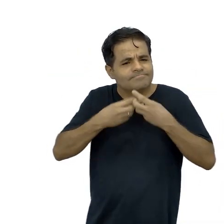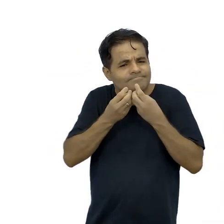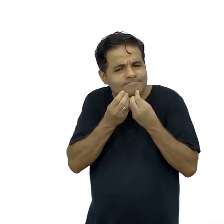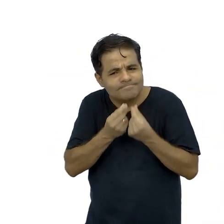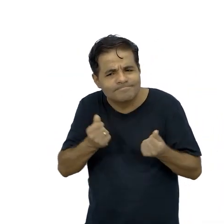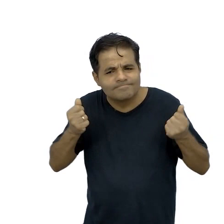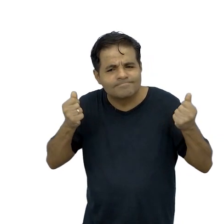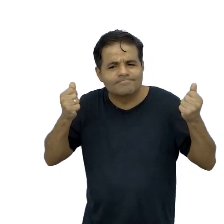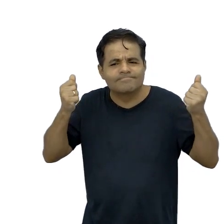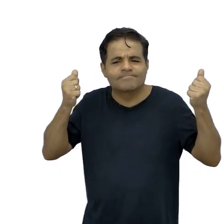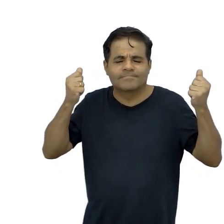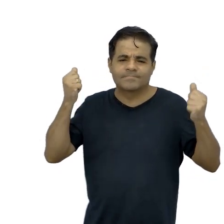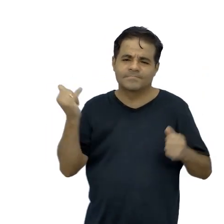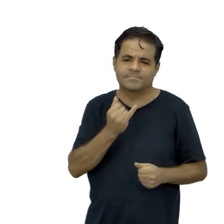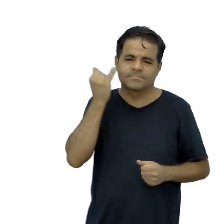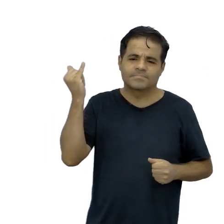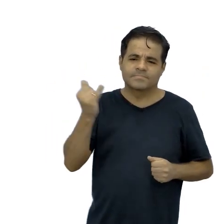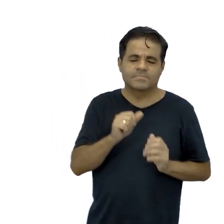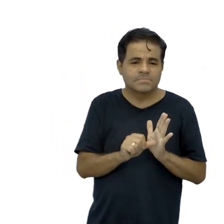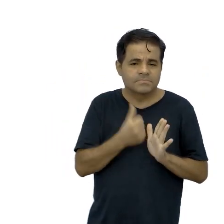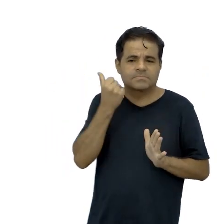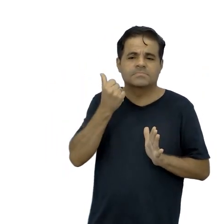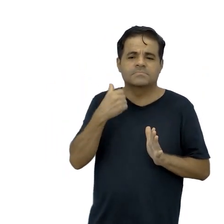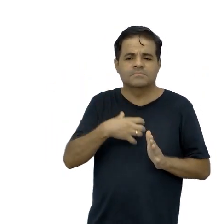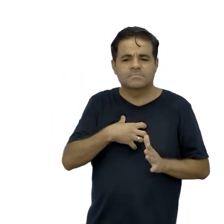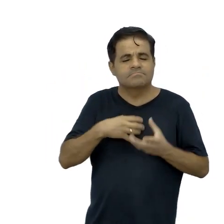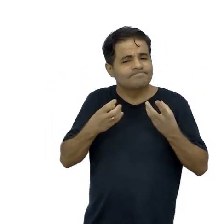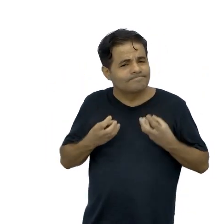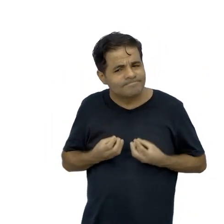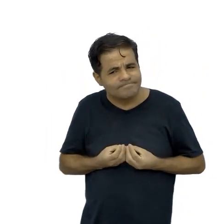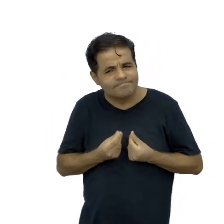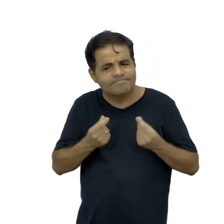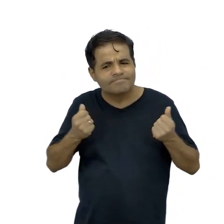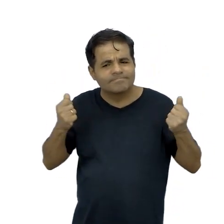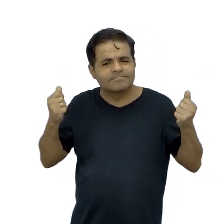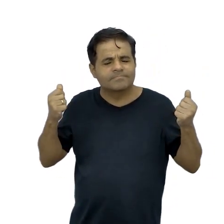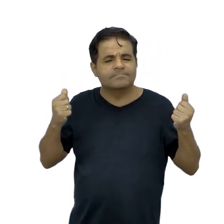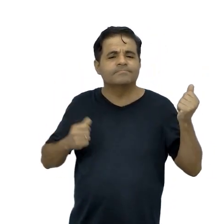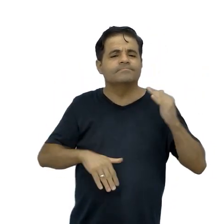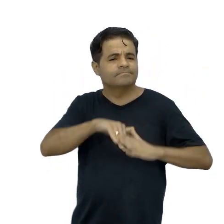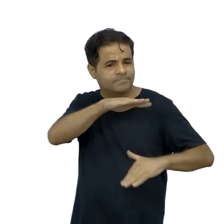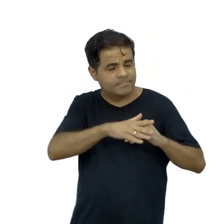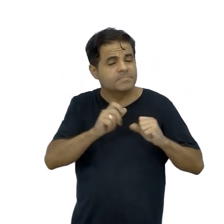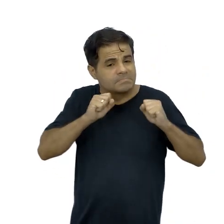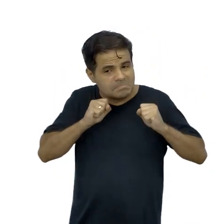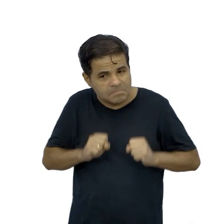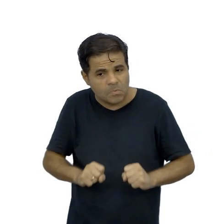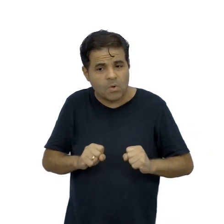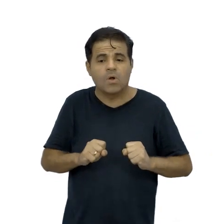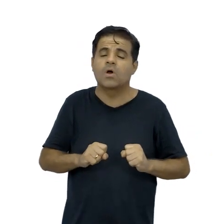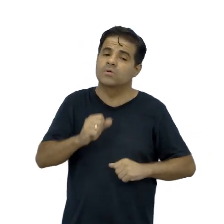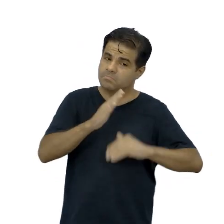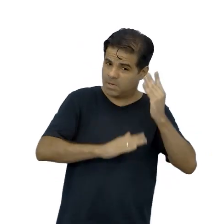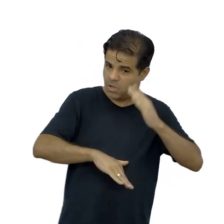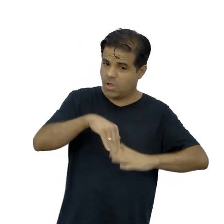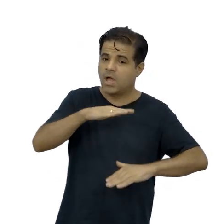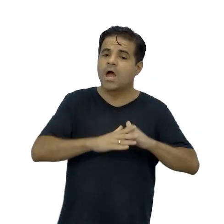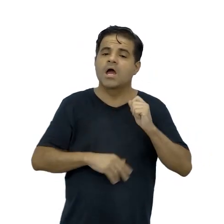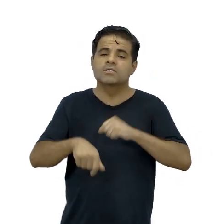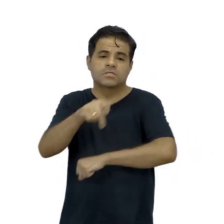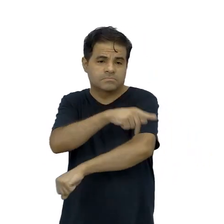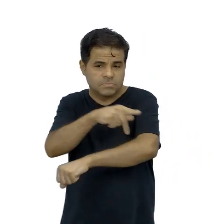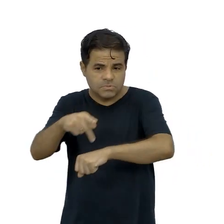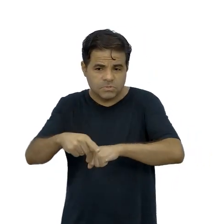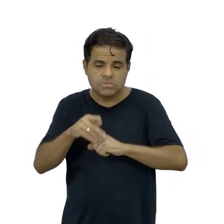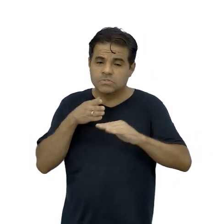são importantes, tá? Então, esse é um primeiro momento de sensibilização, né? Que você pode fazer por meio de práticas pedagógicas